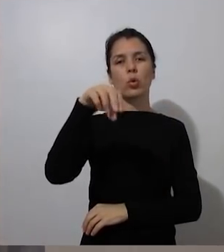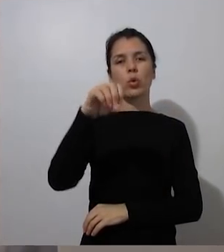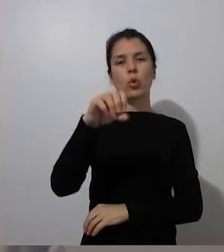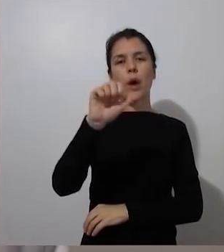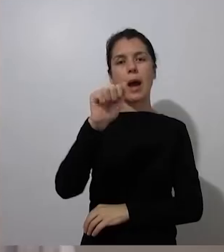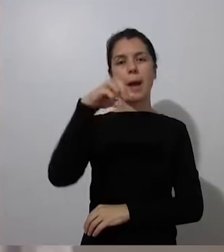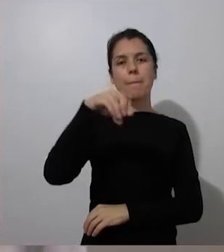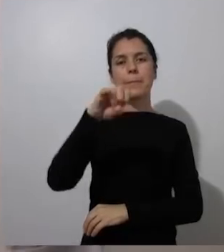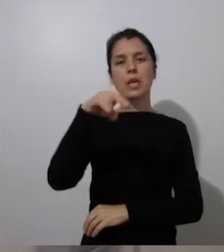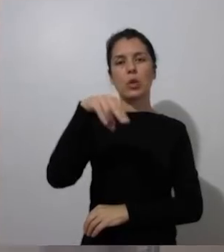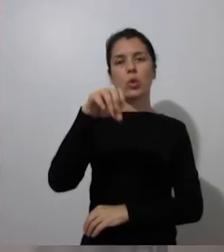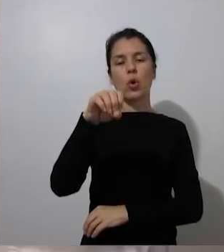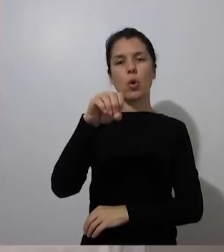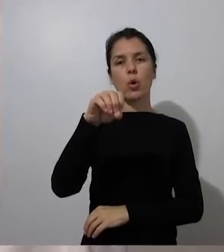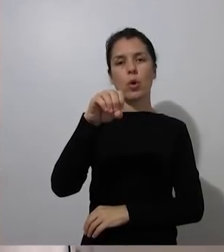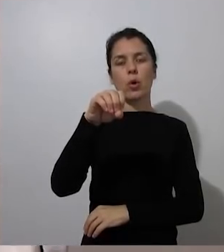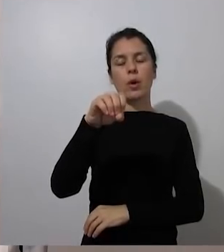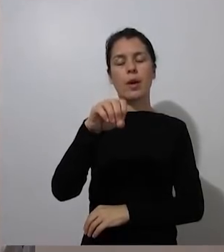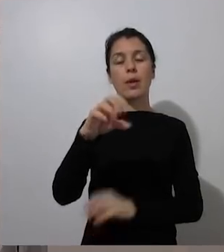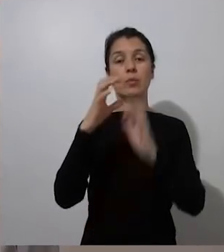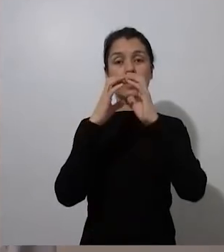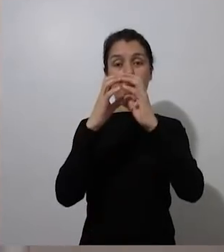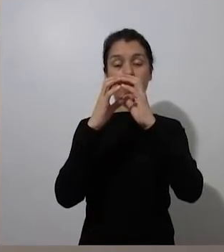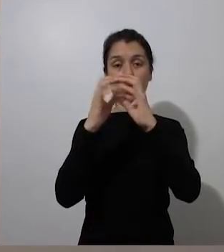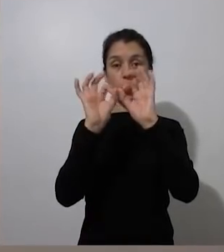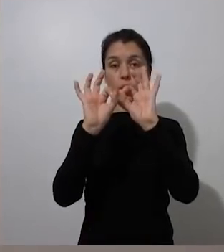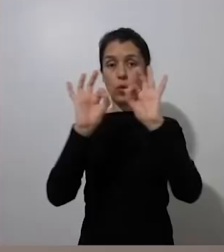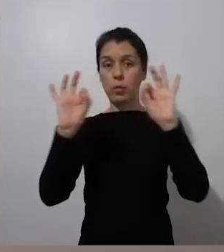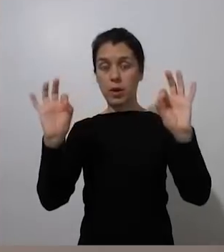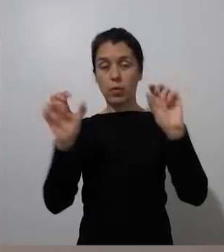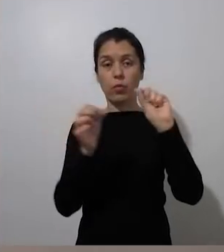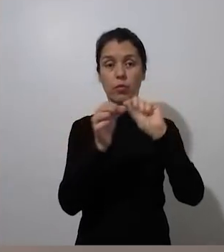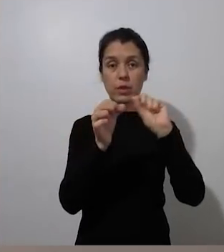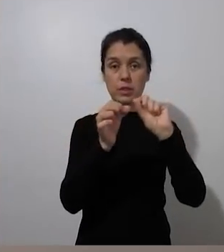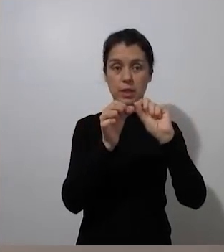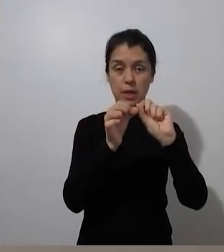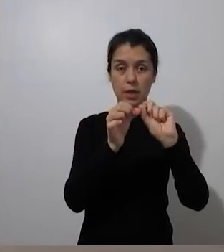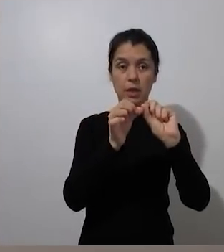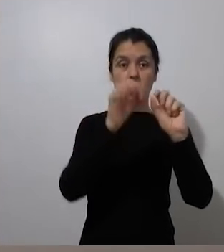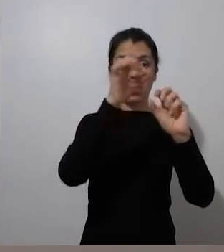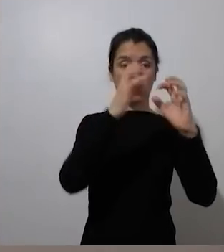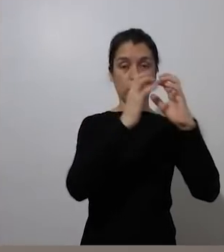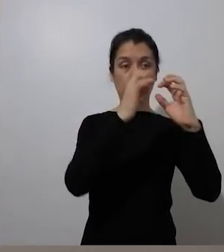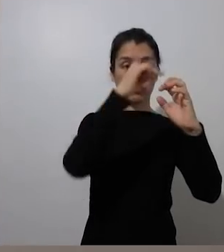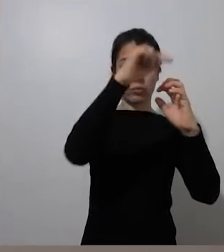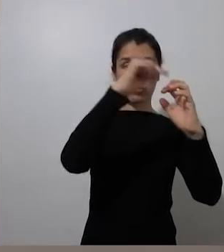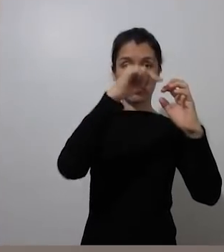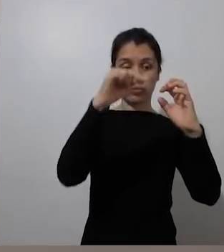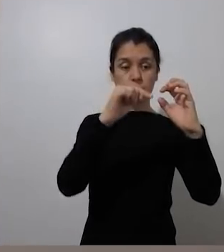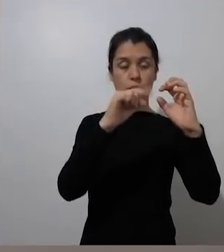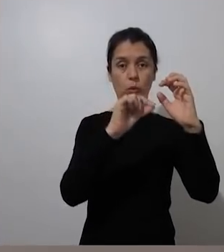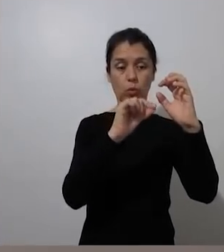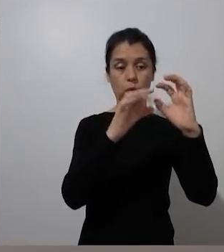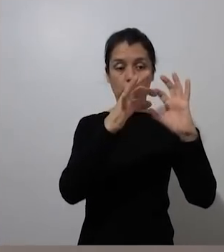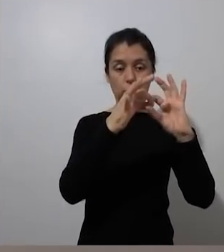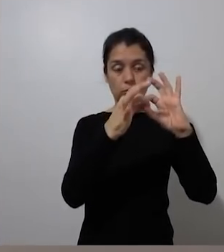Então esse é o fluxo normal, o fluxo de um cérebro neurotípico. Produzir o seu neurotransmissor, ele é liberado para a fenda,